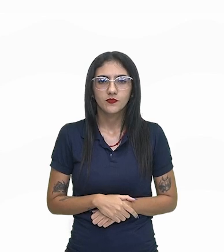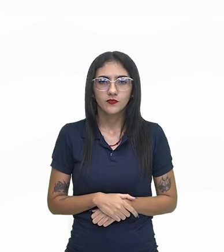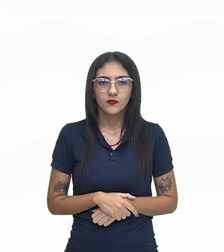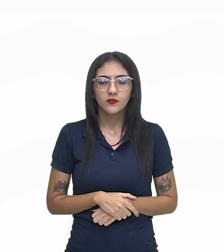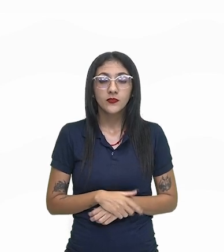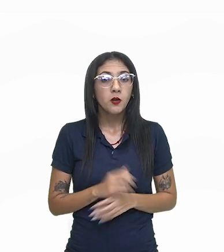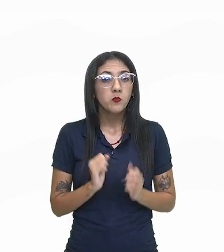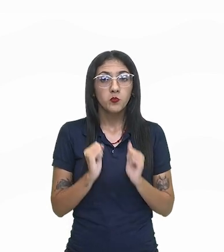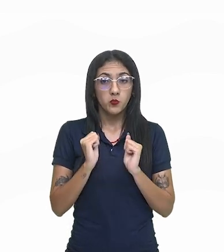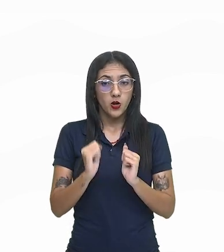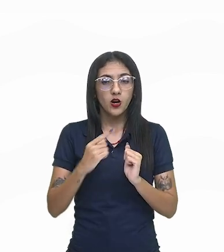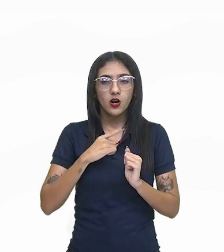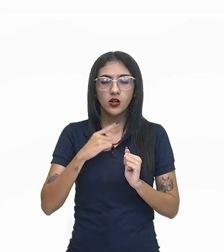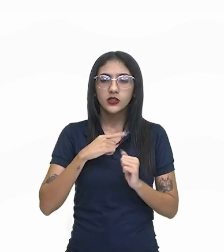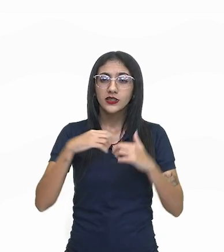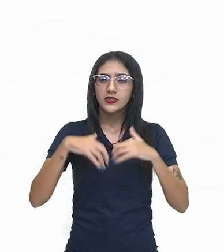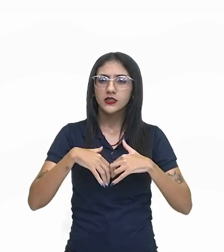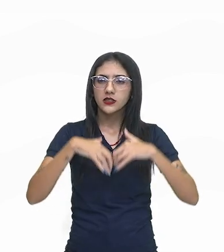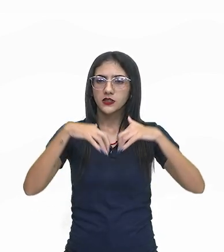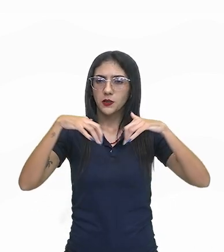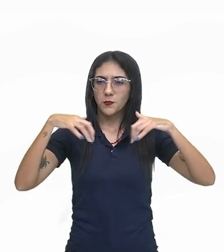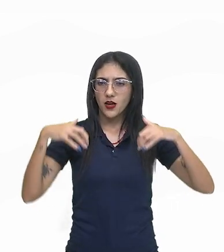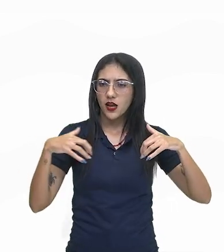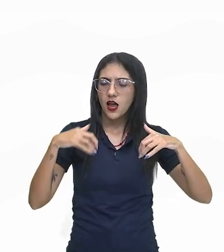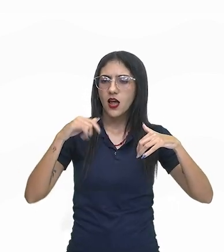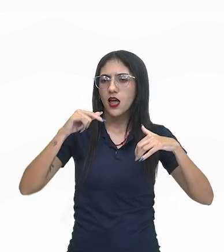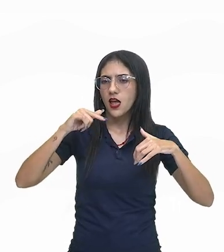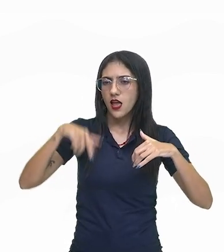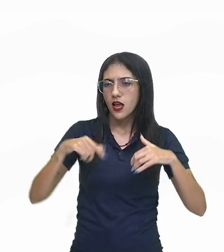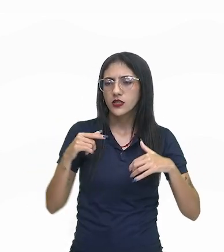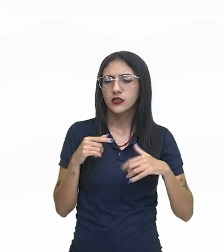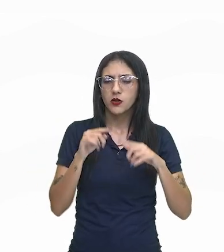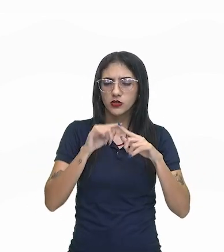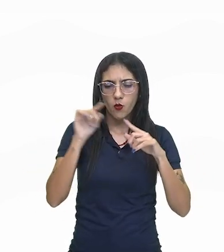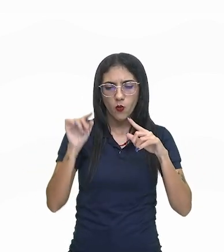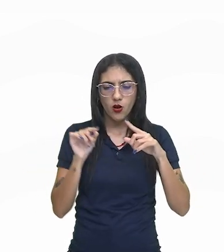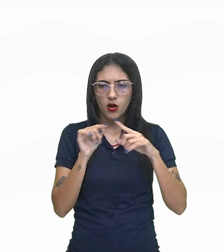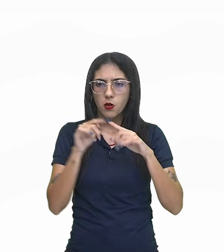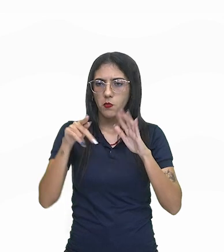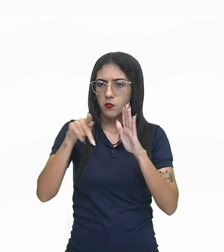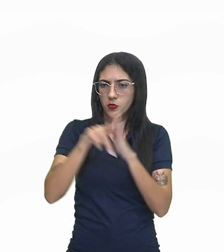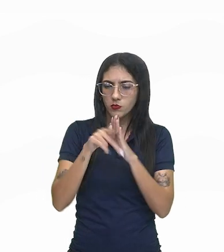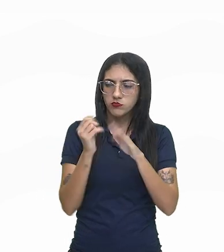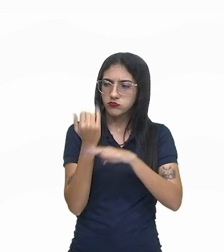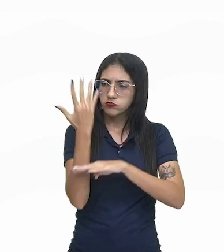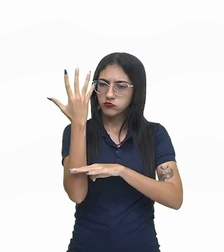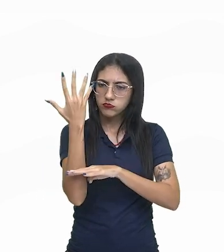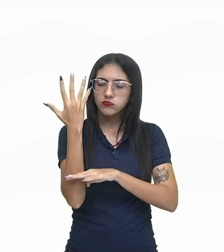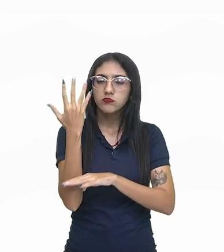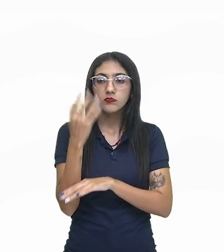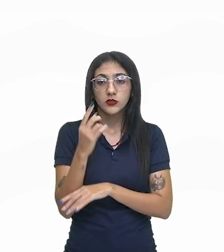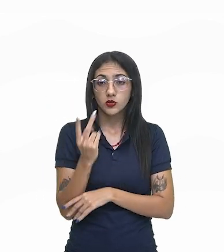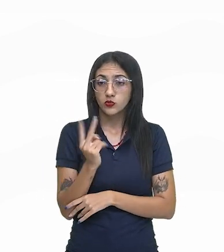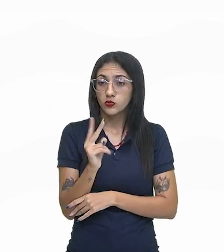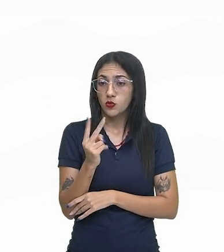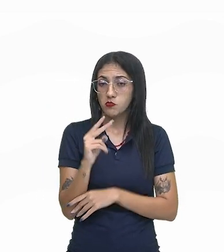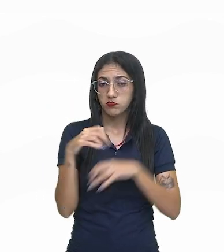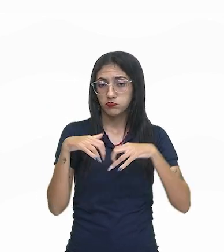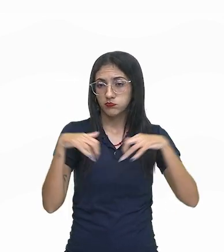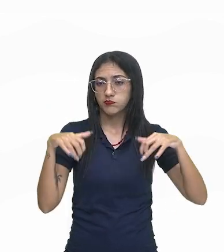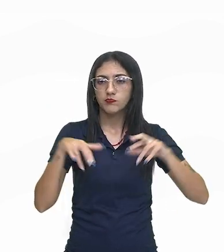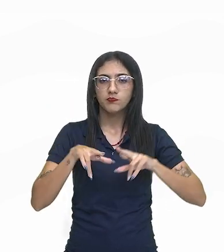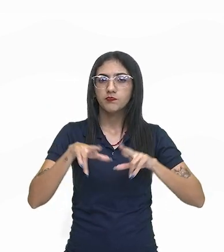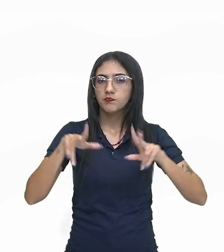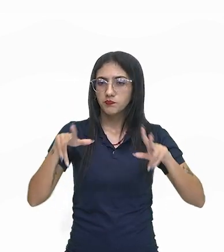podemos dividir esse processo todo, né, que é a fotossíntese, em duas fases bem